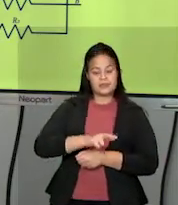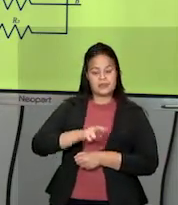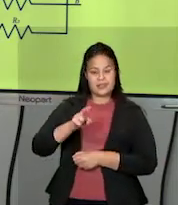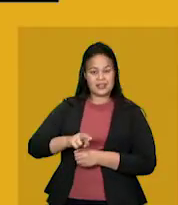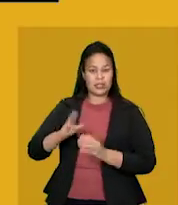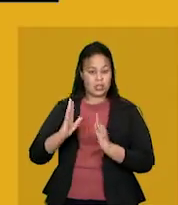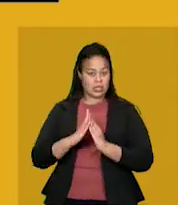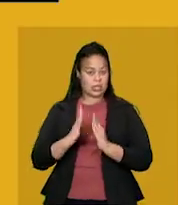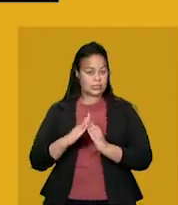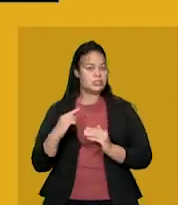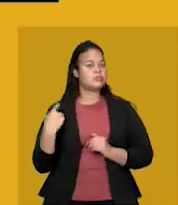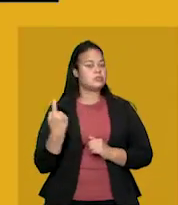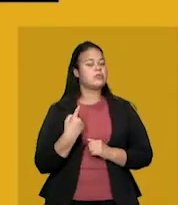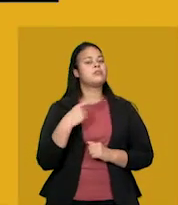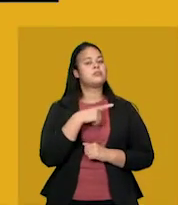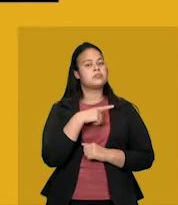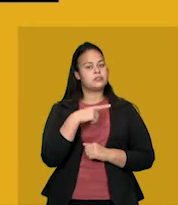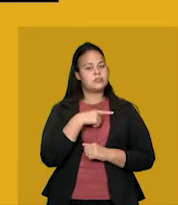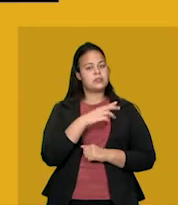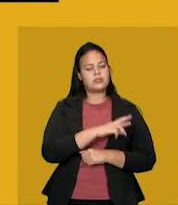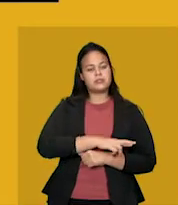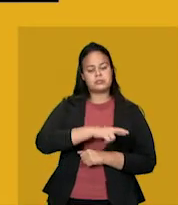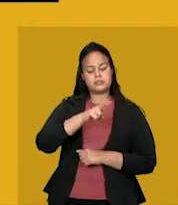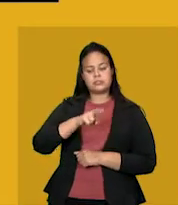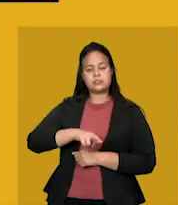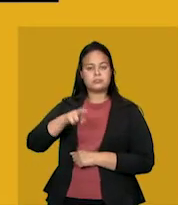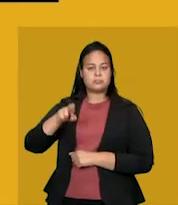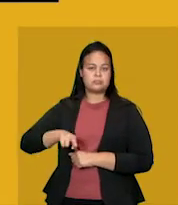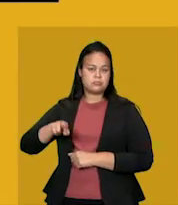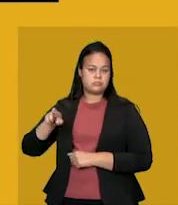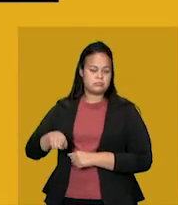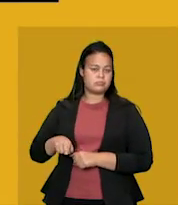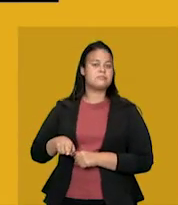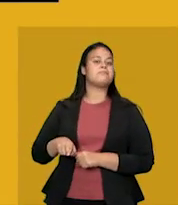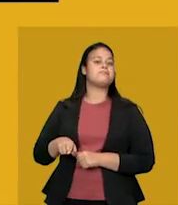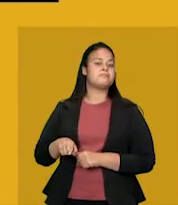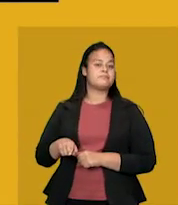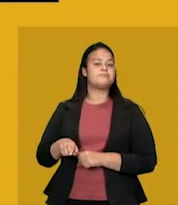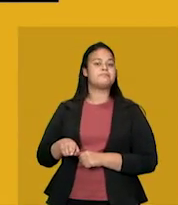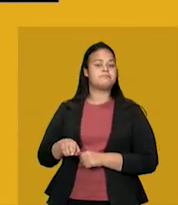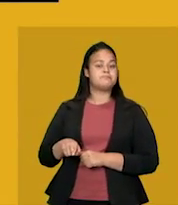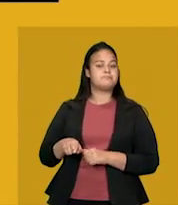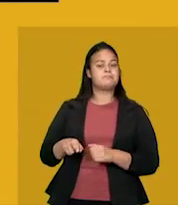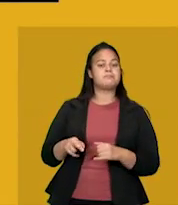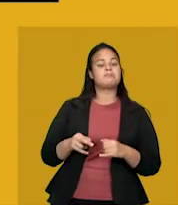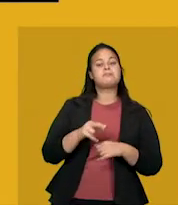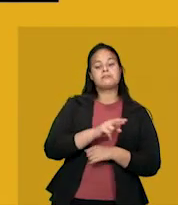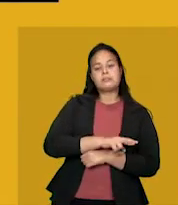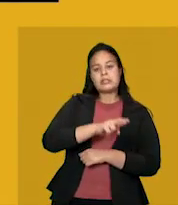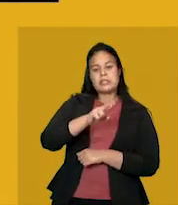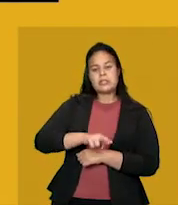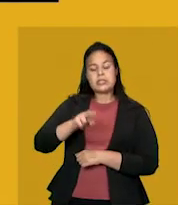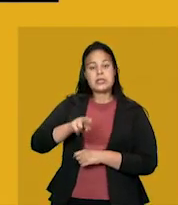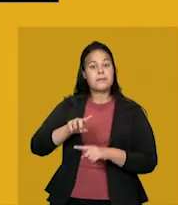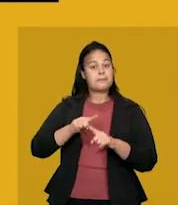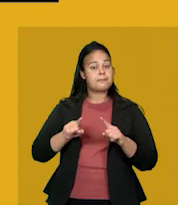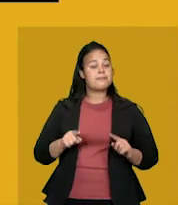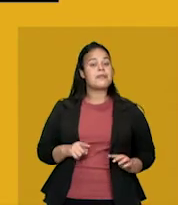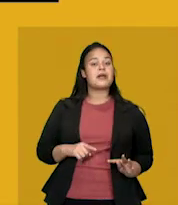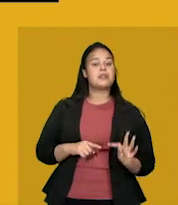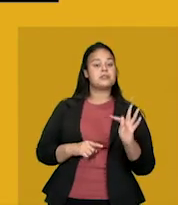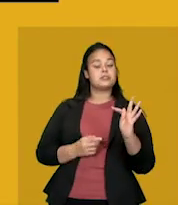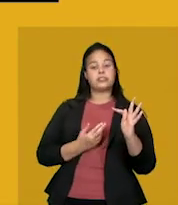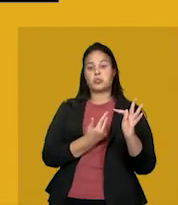A associação de resistores em paralelo é um divisor de corrente, mas a tensão vai ser